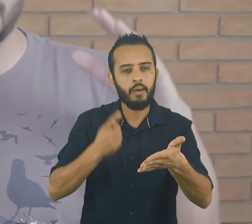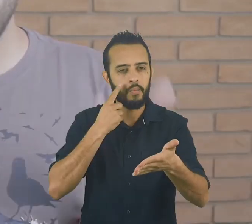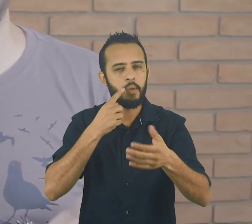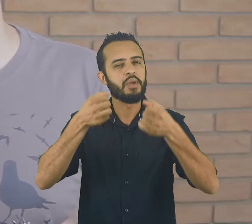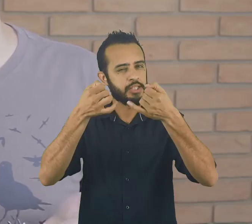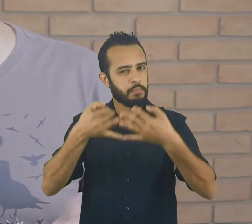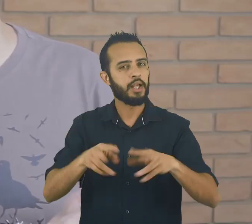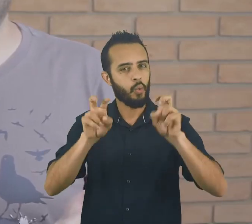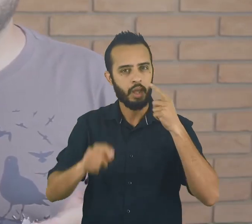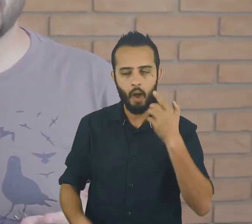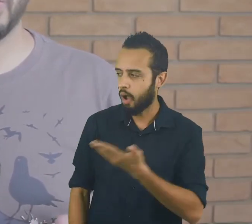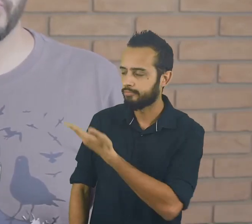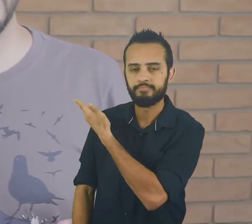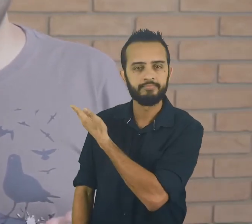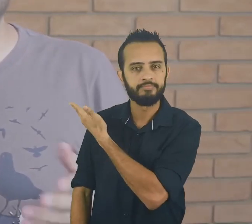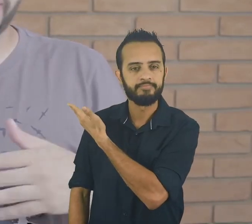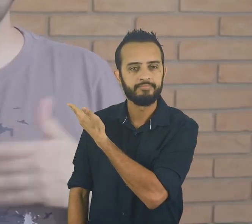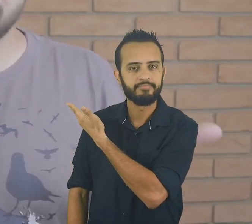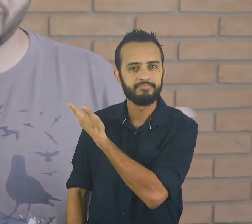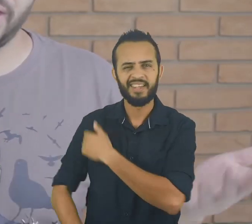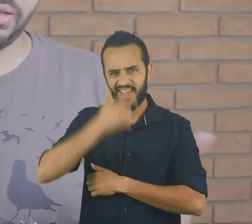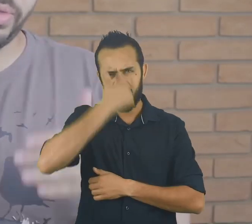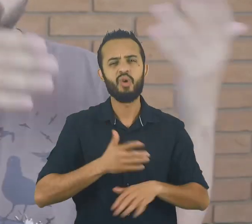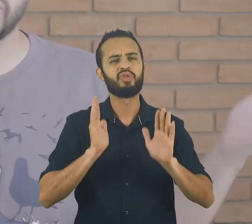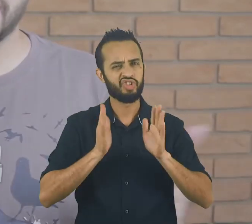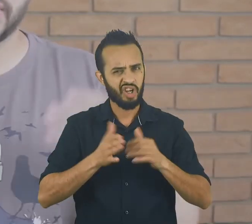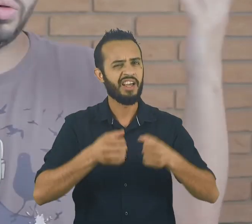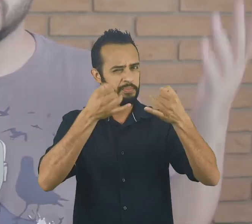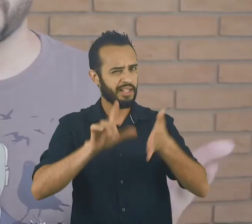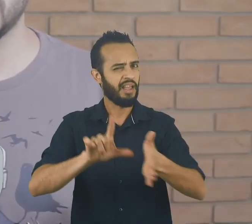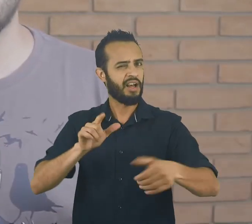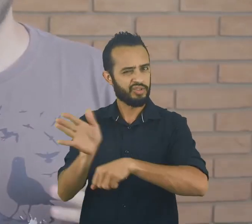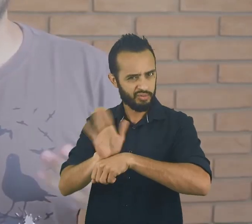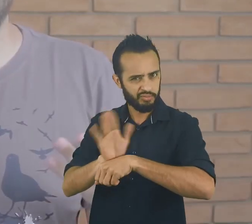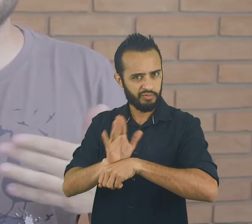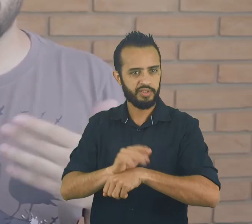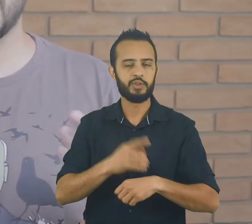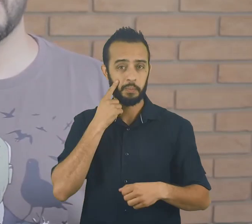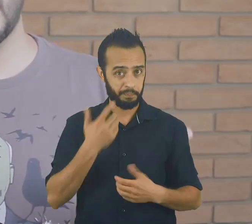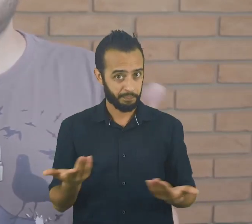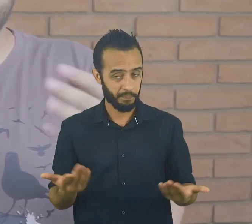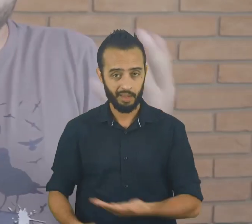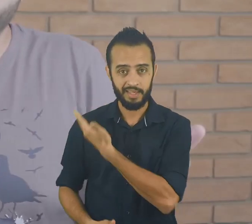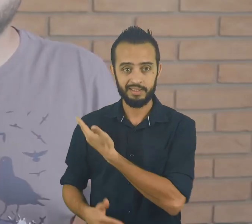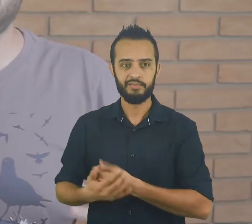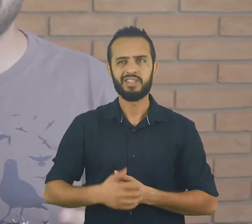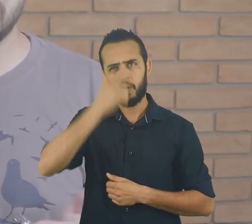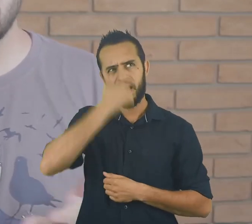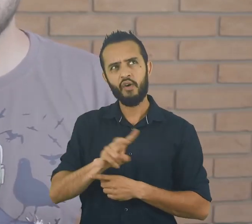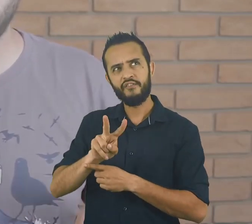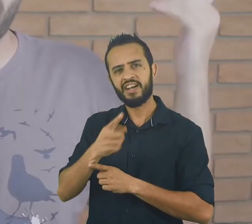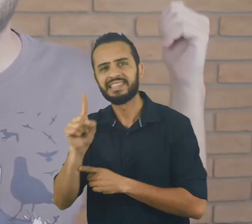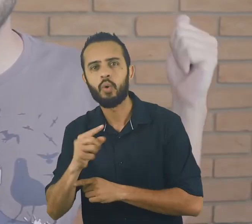ele fala muita coisa a respeito, é o About Face do Cooper, que eu já citei em outros casos aqui, em outros vídeos, e o About Face, eu li a versão